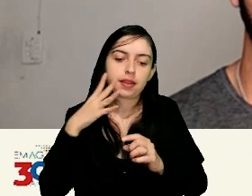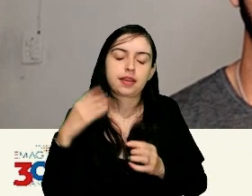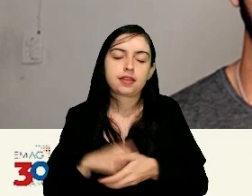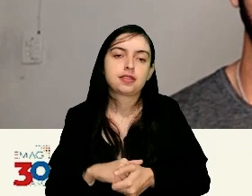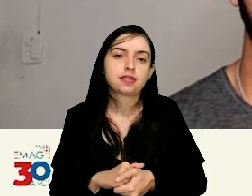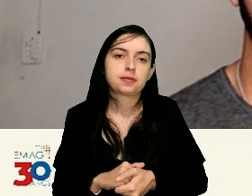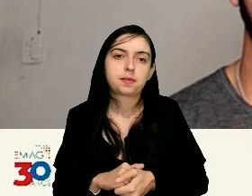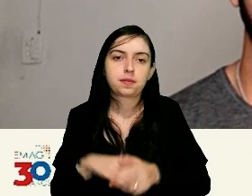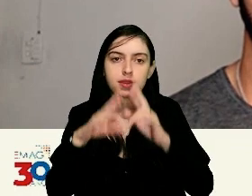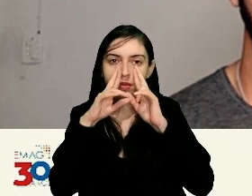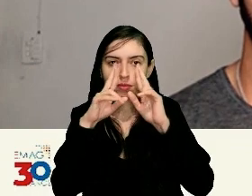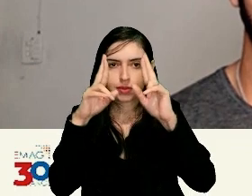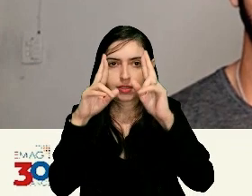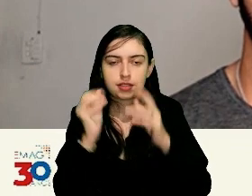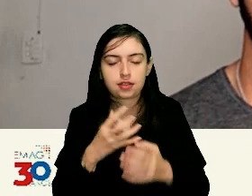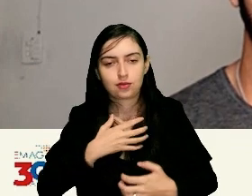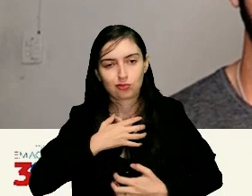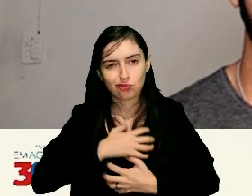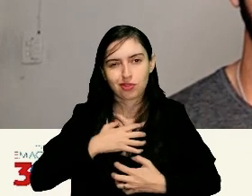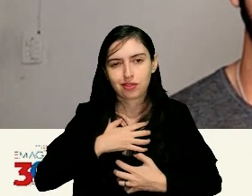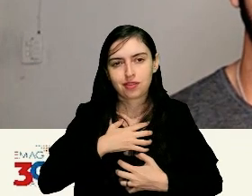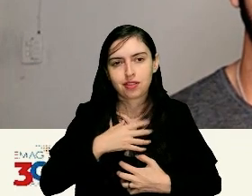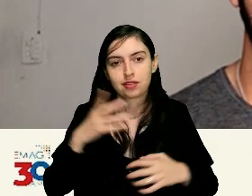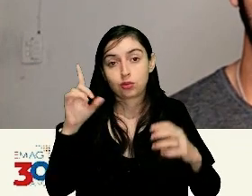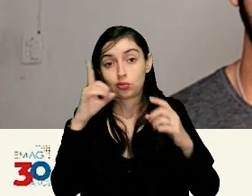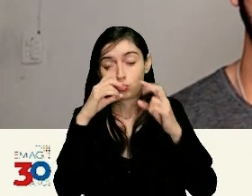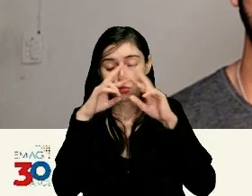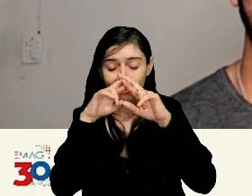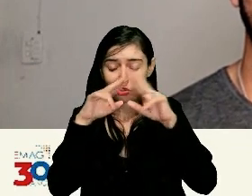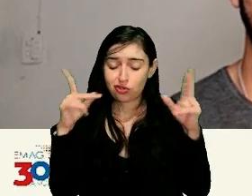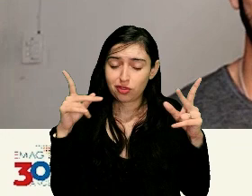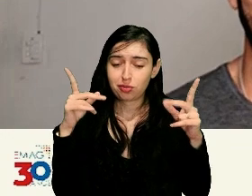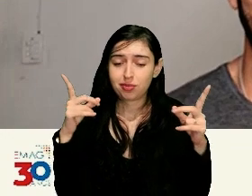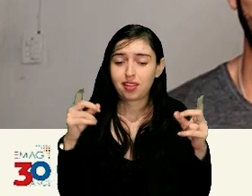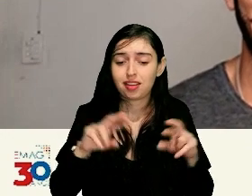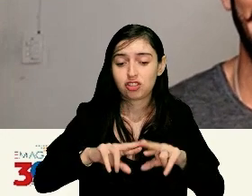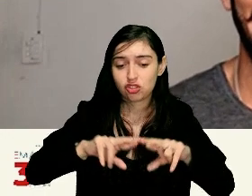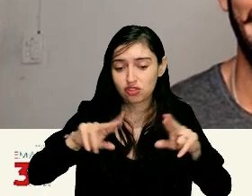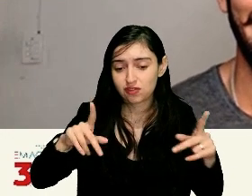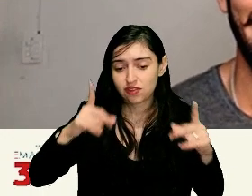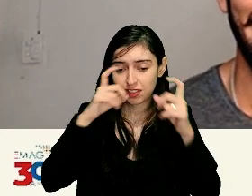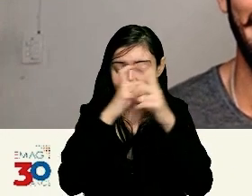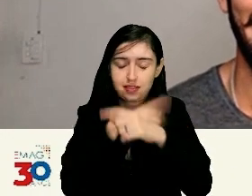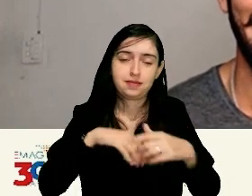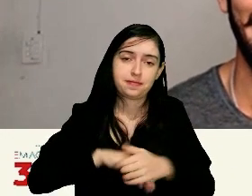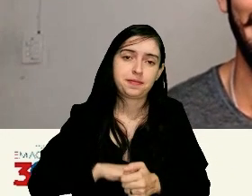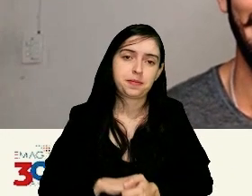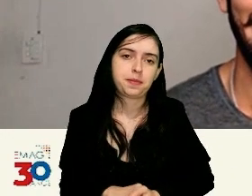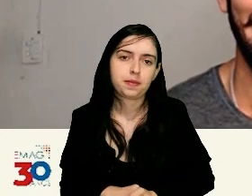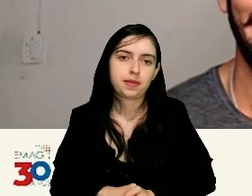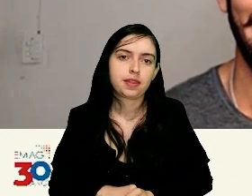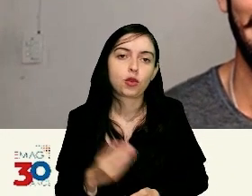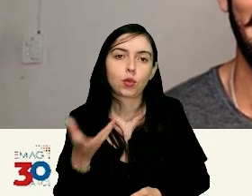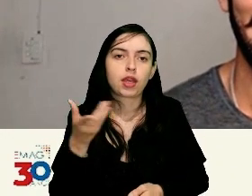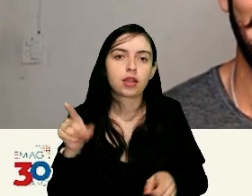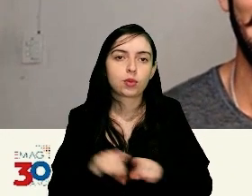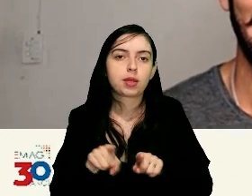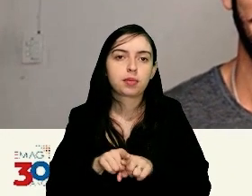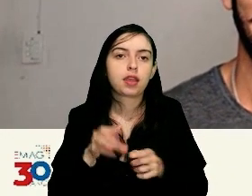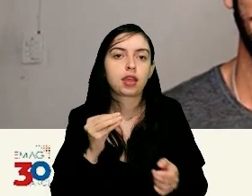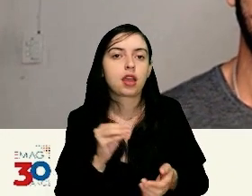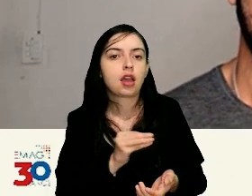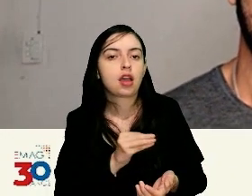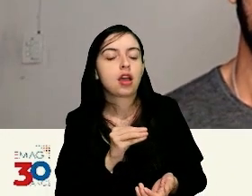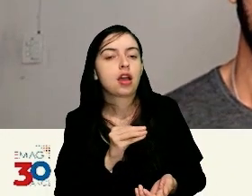certa dificuldade em distinguir. Sim. Queria colocar também, assim, a ausência dos pais, né? Eu